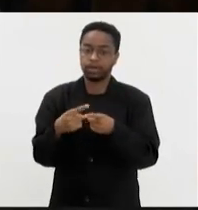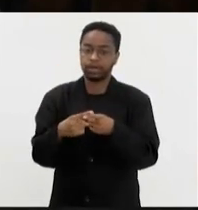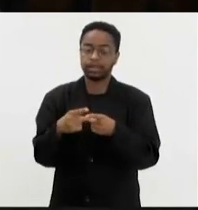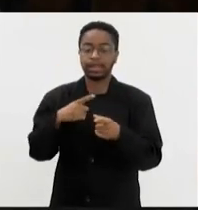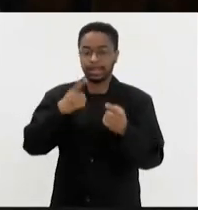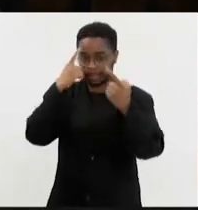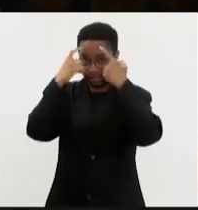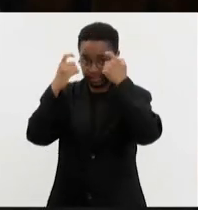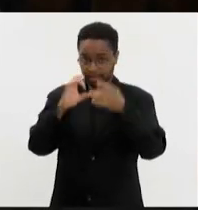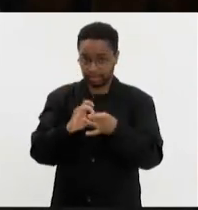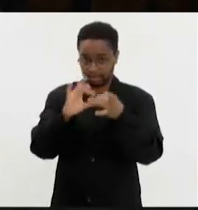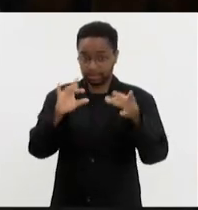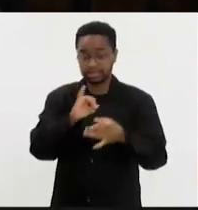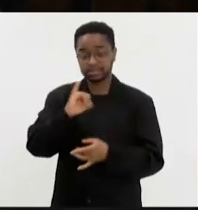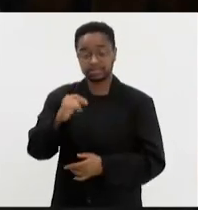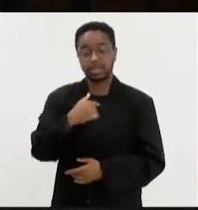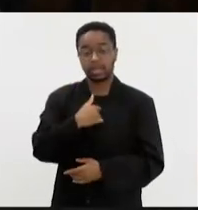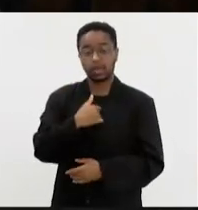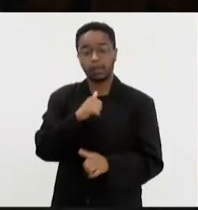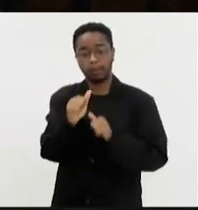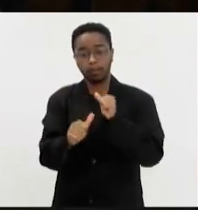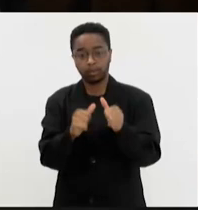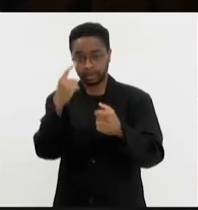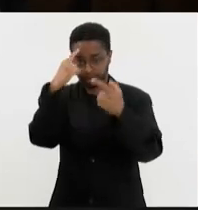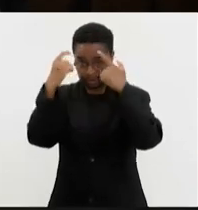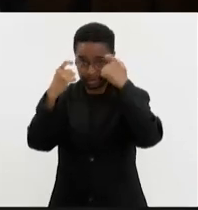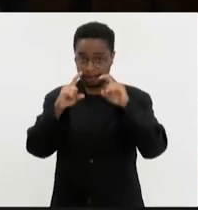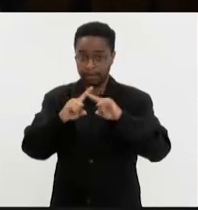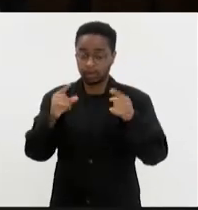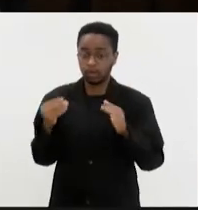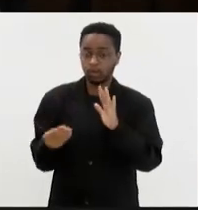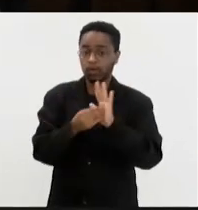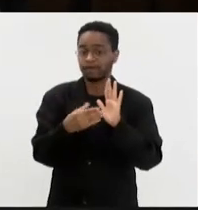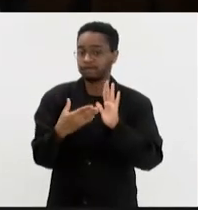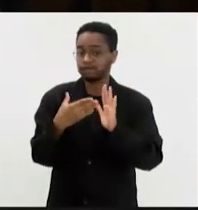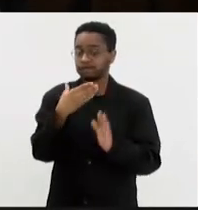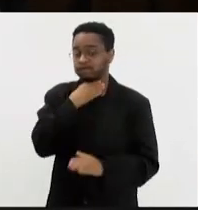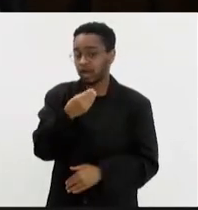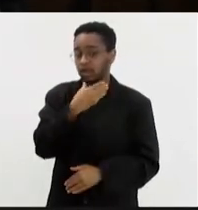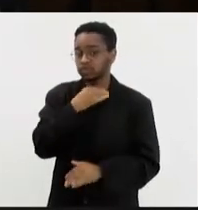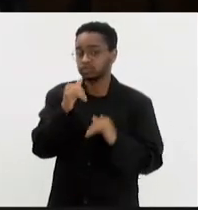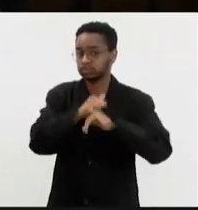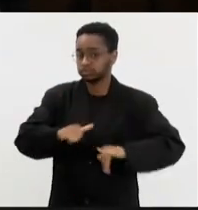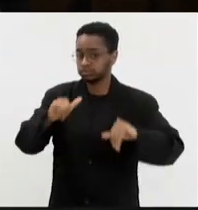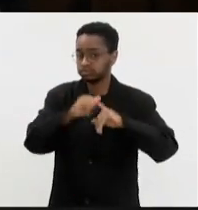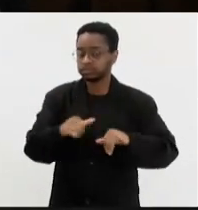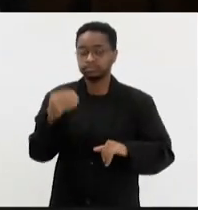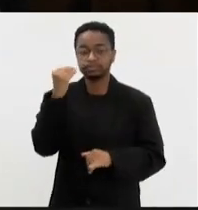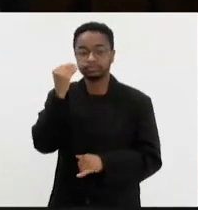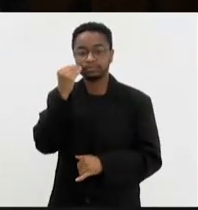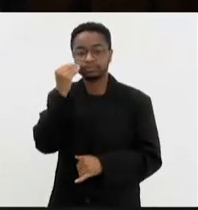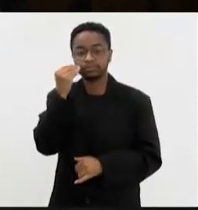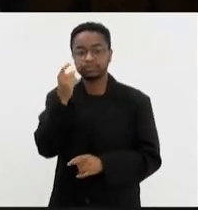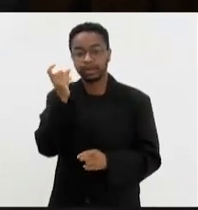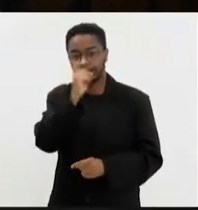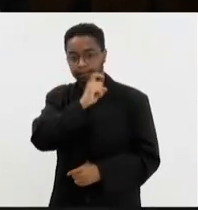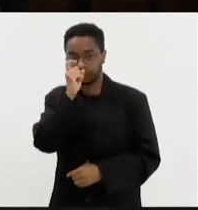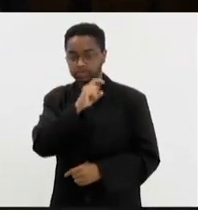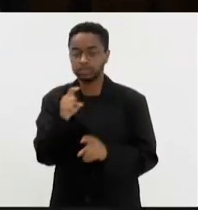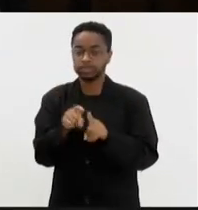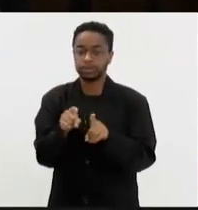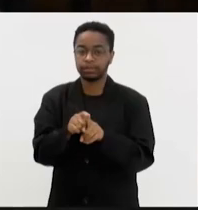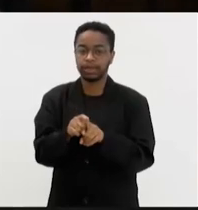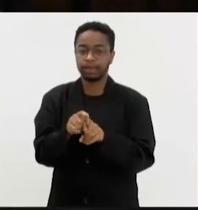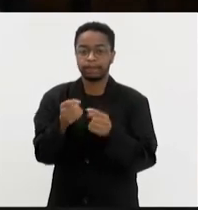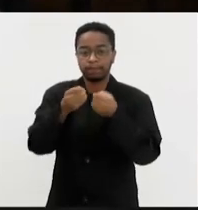eu distorçoes falseando propositalmente eh eh uma notícia para difamar para eh atingir